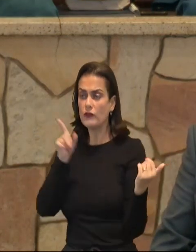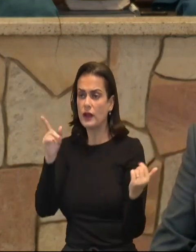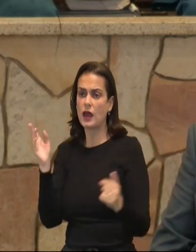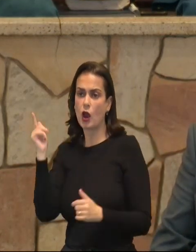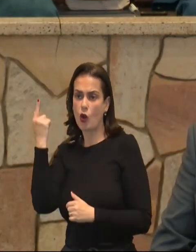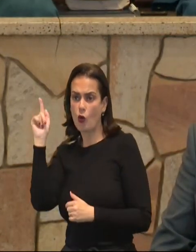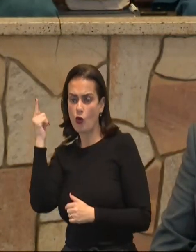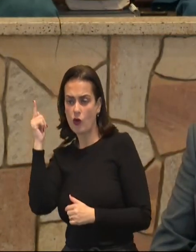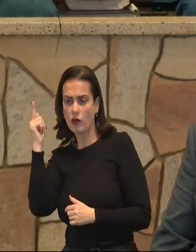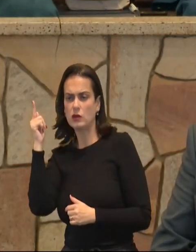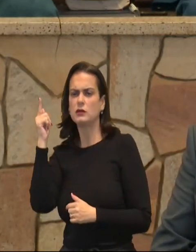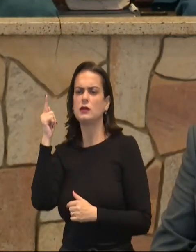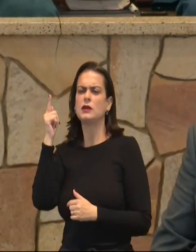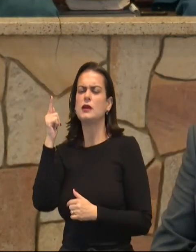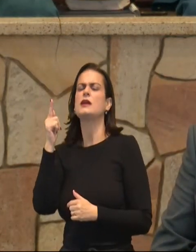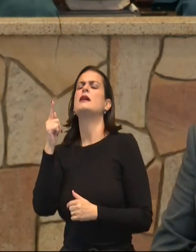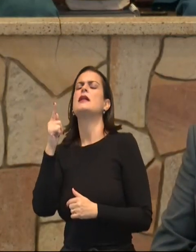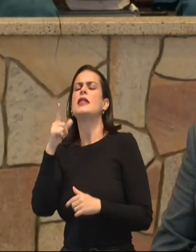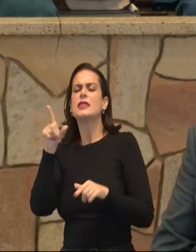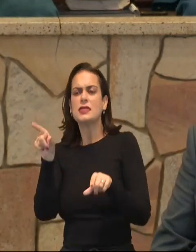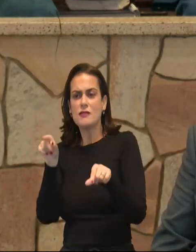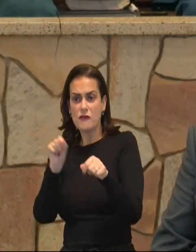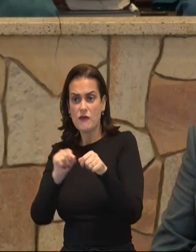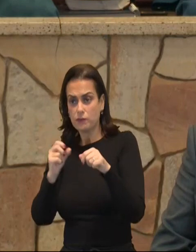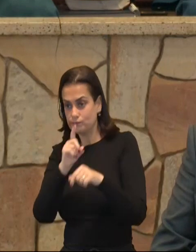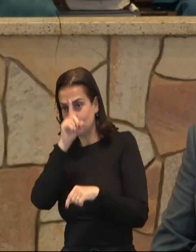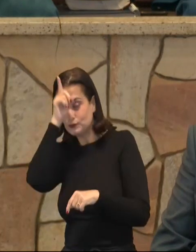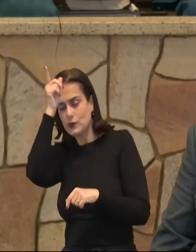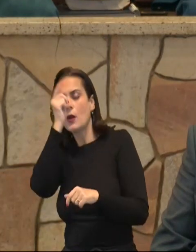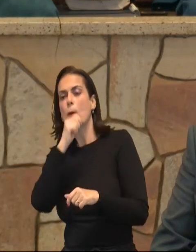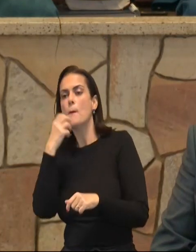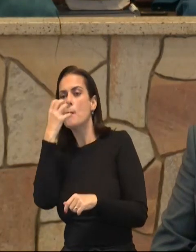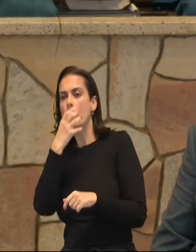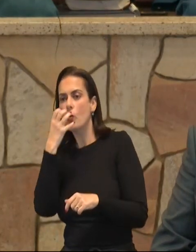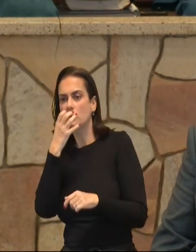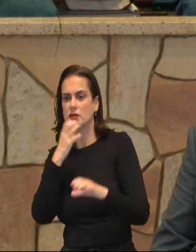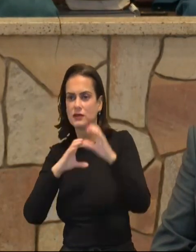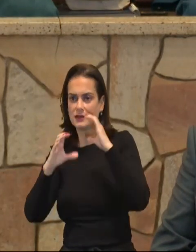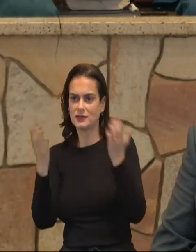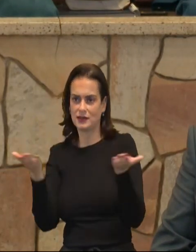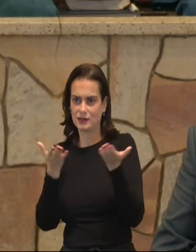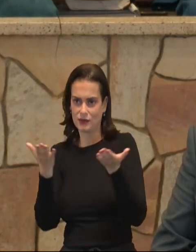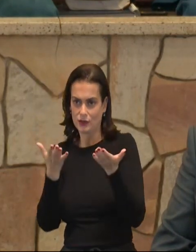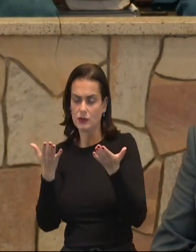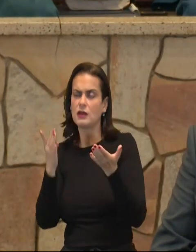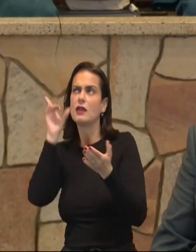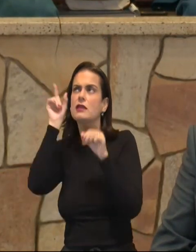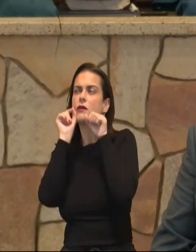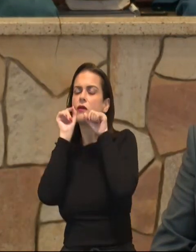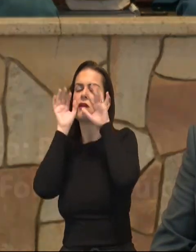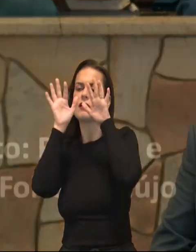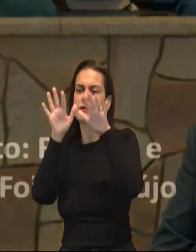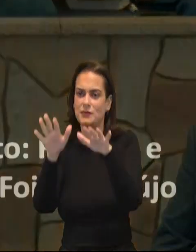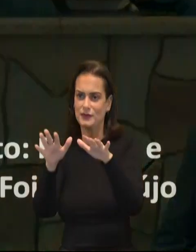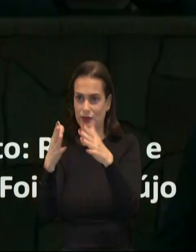nos abençoando no campo, também fazendo as músicas das campanhas anteriores. Que o Senhor possa nos abençoar.